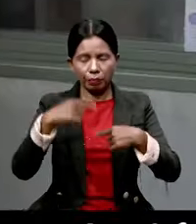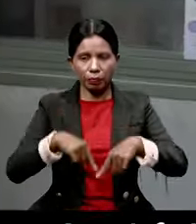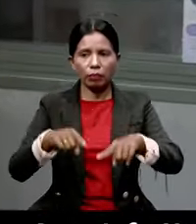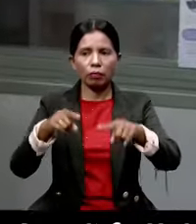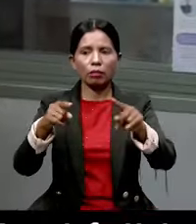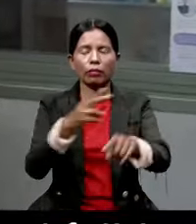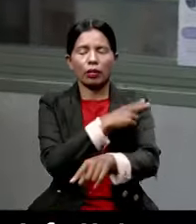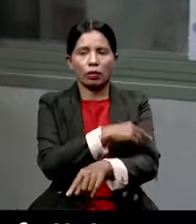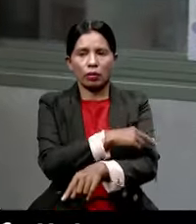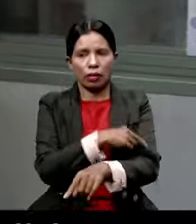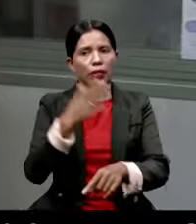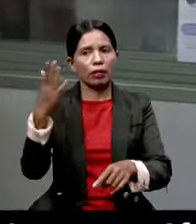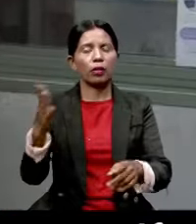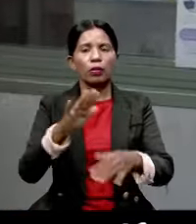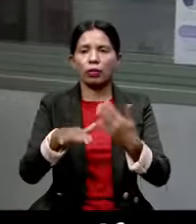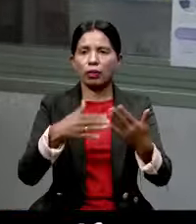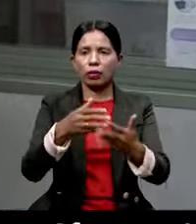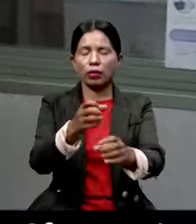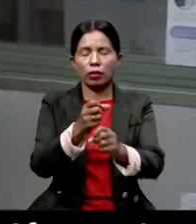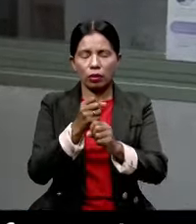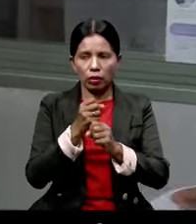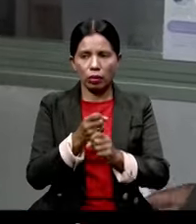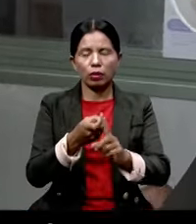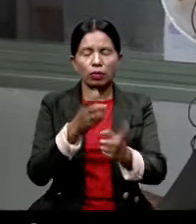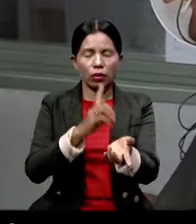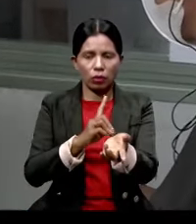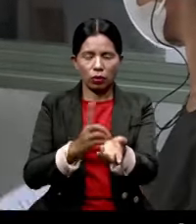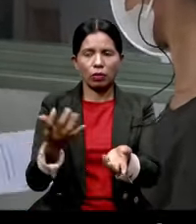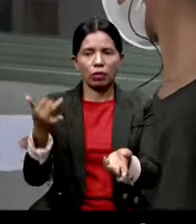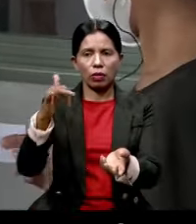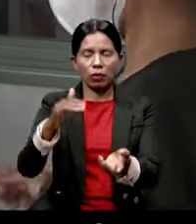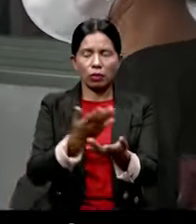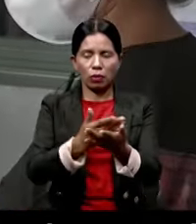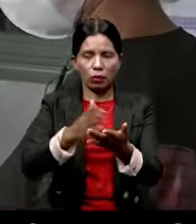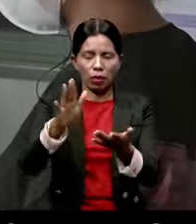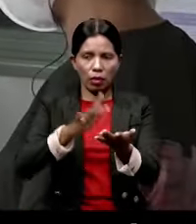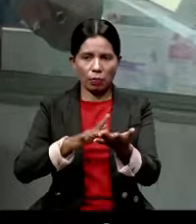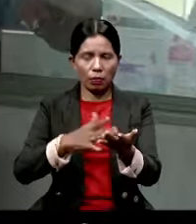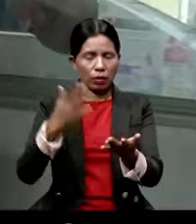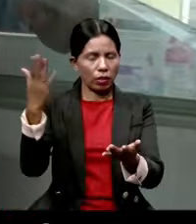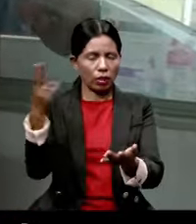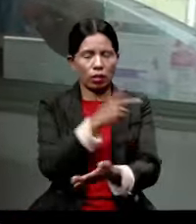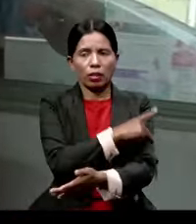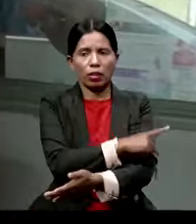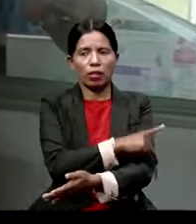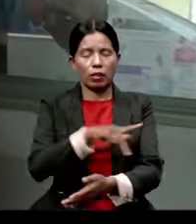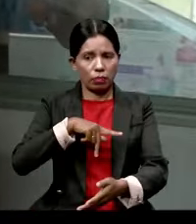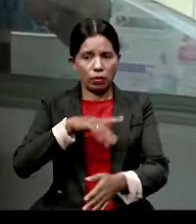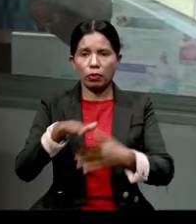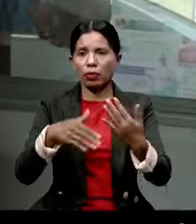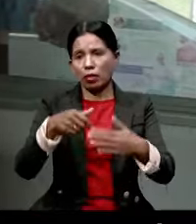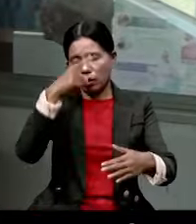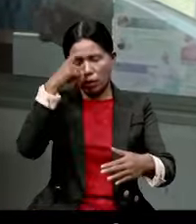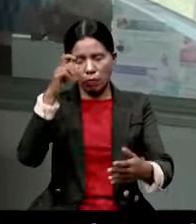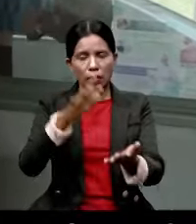e a clínica refere, maioria simo receita russi pessoal saúde sira, onde só será se caimoruk e a clínica privado sira, tamba imoruk